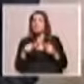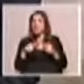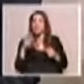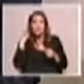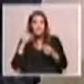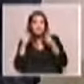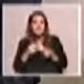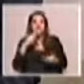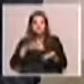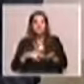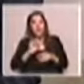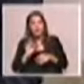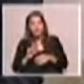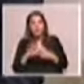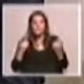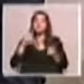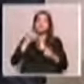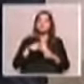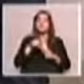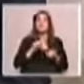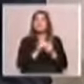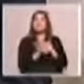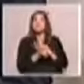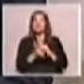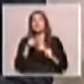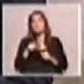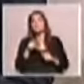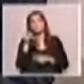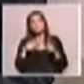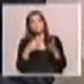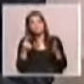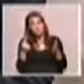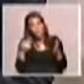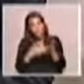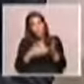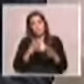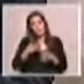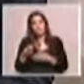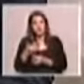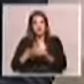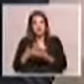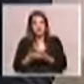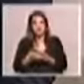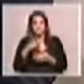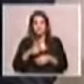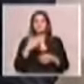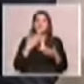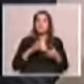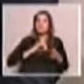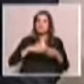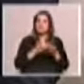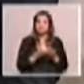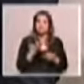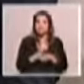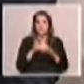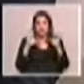o queijo aos consumidores e aos mercados. Estamos a ir para a questão da conservação do queijo dos bolores, que é permitir que um queijo de